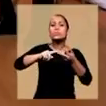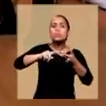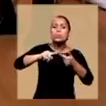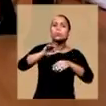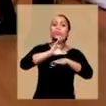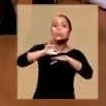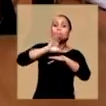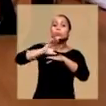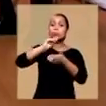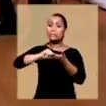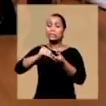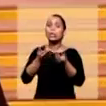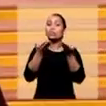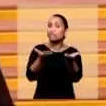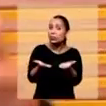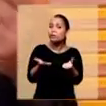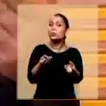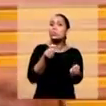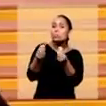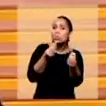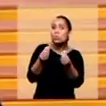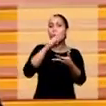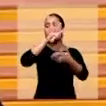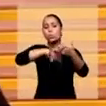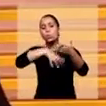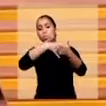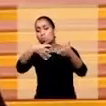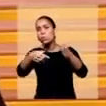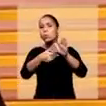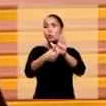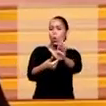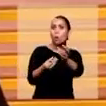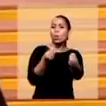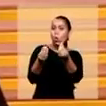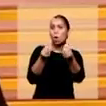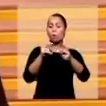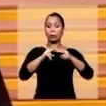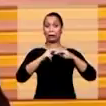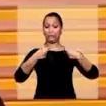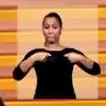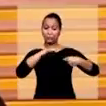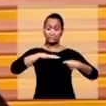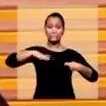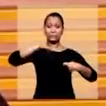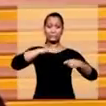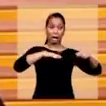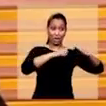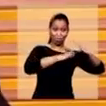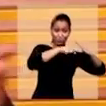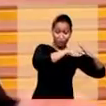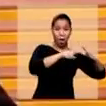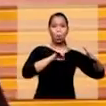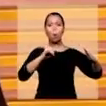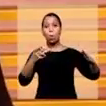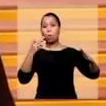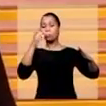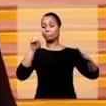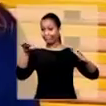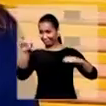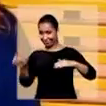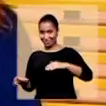que a Secretaria oferece e como é que é definida essa lista de cursos? Qual que é o critério? É de acordo com a necessidade do empregado ou do